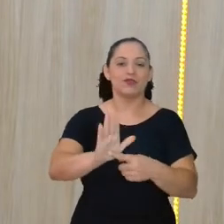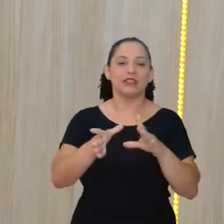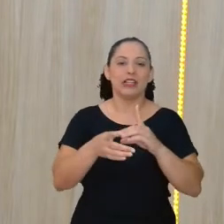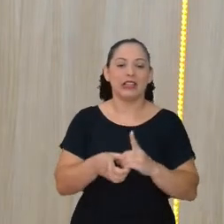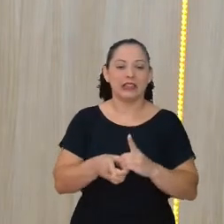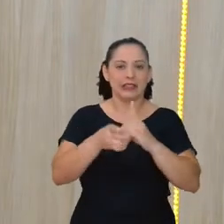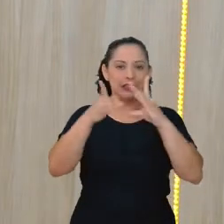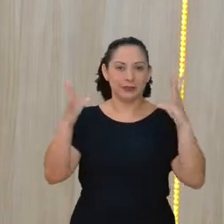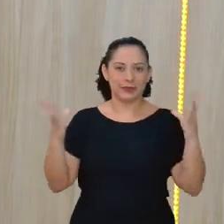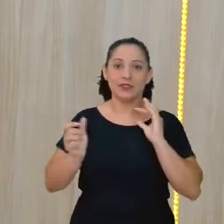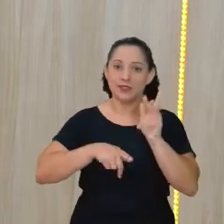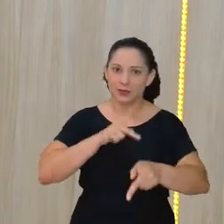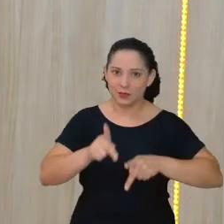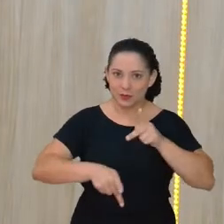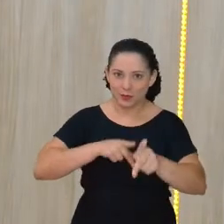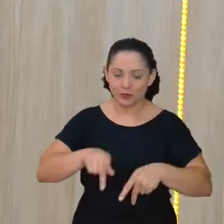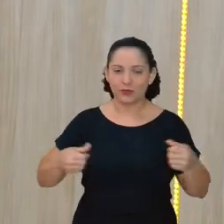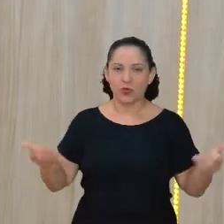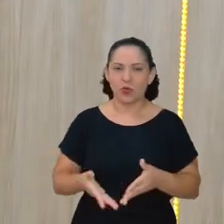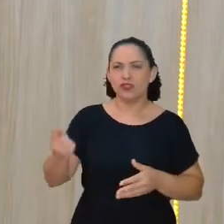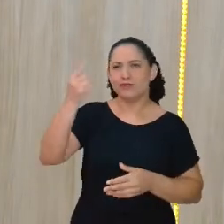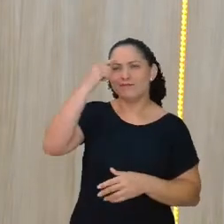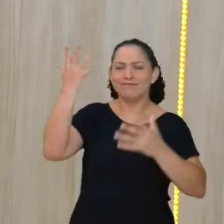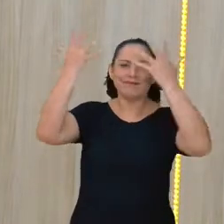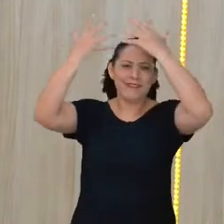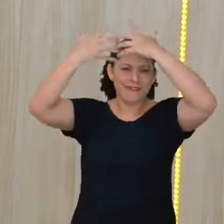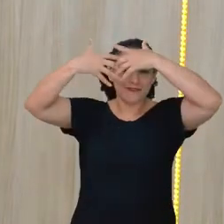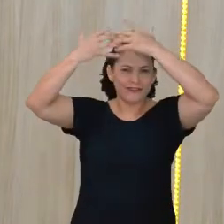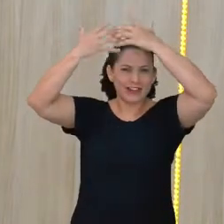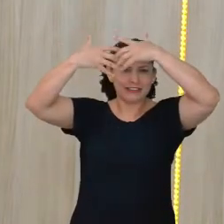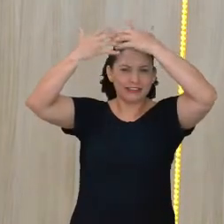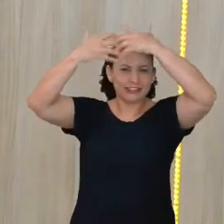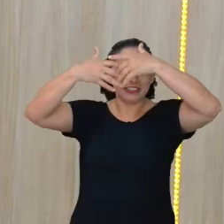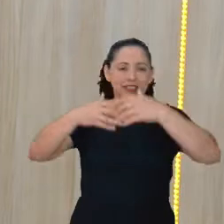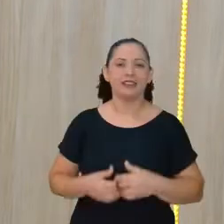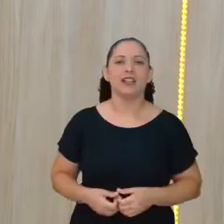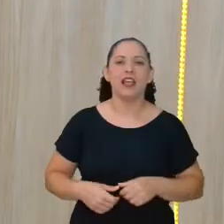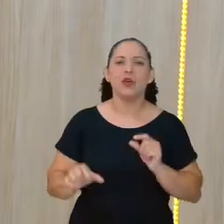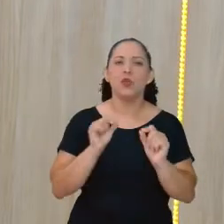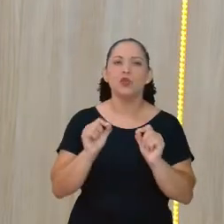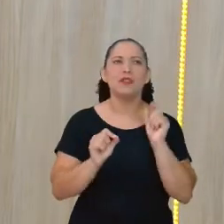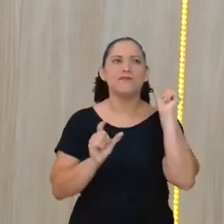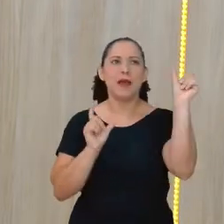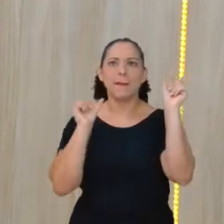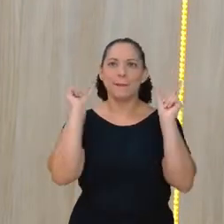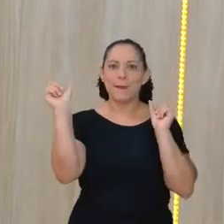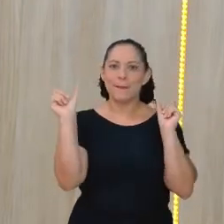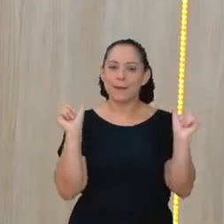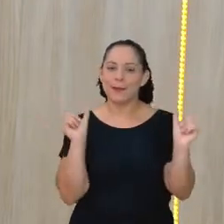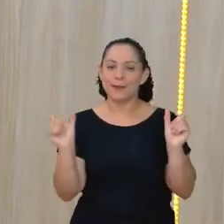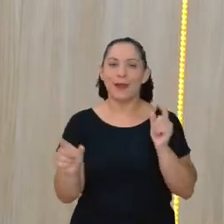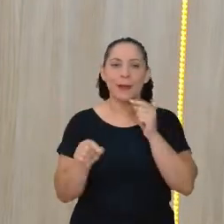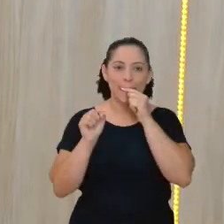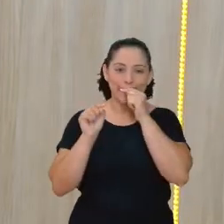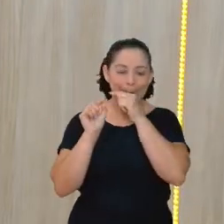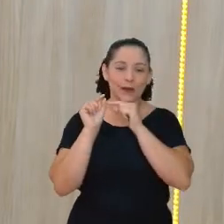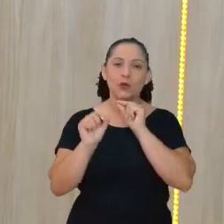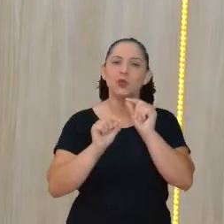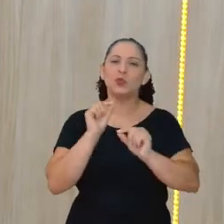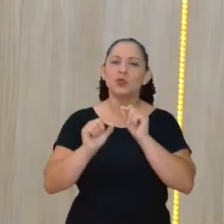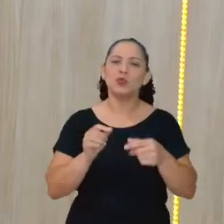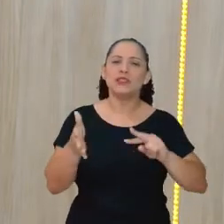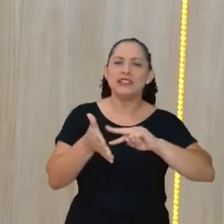democracia. E vamos refletir hoje um pouquinho por algumas palavras, né? O que é democracia, o que